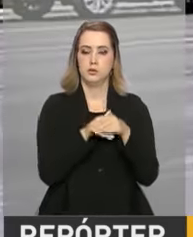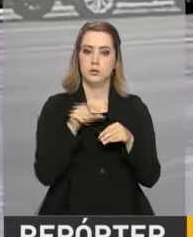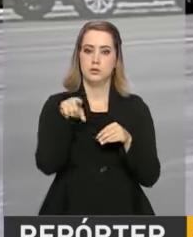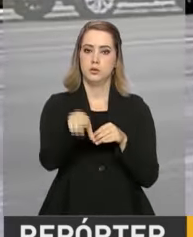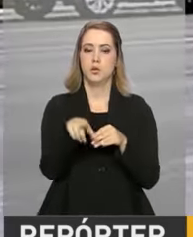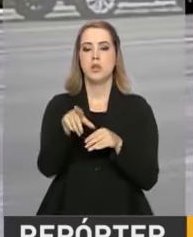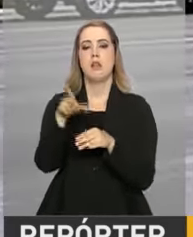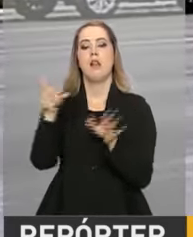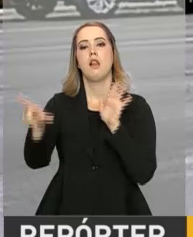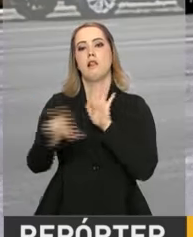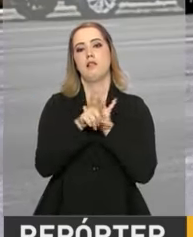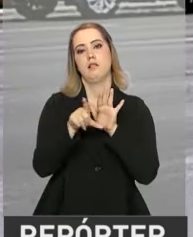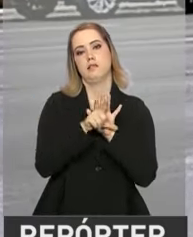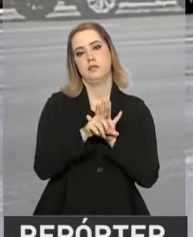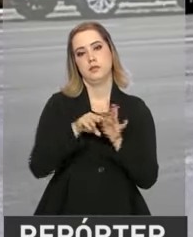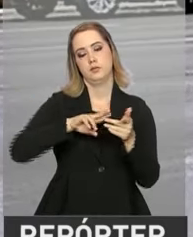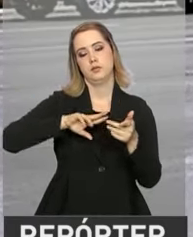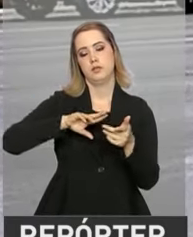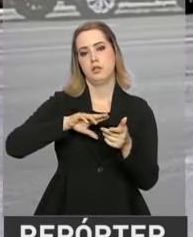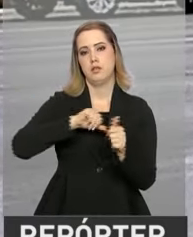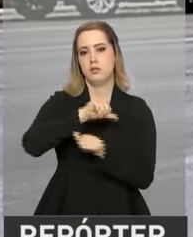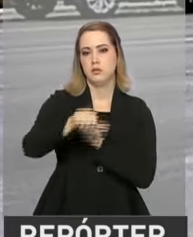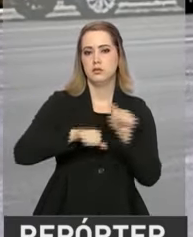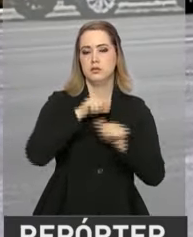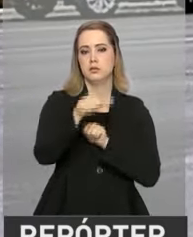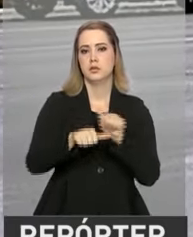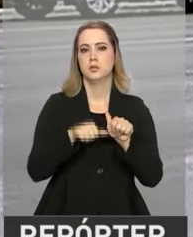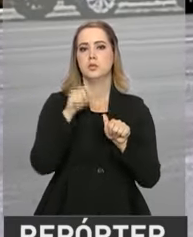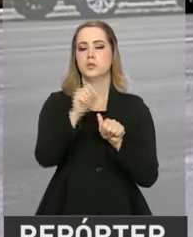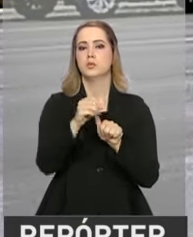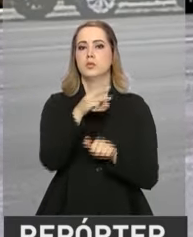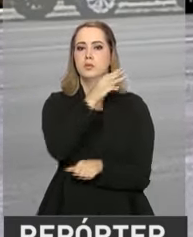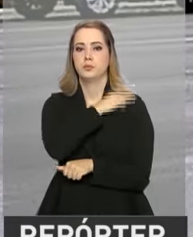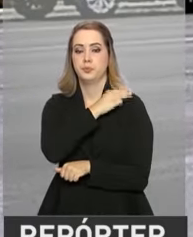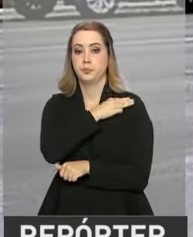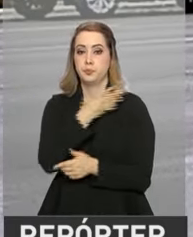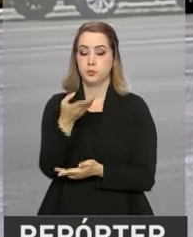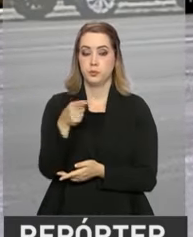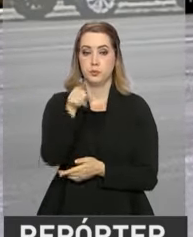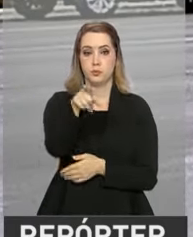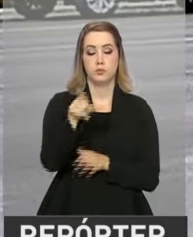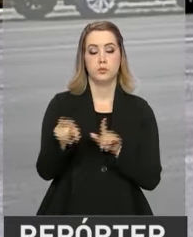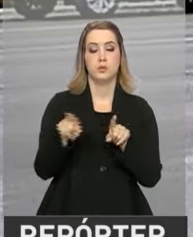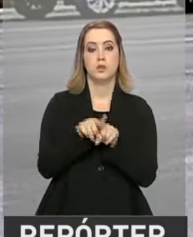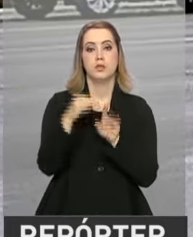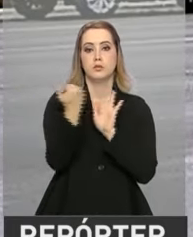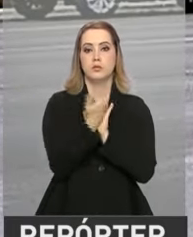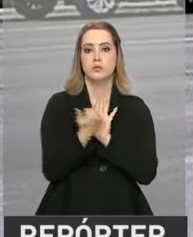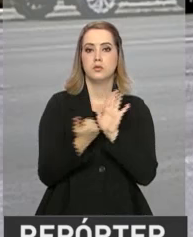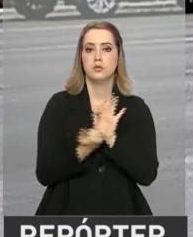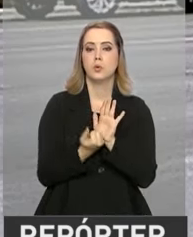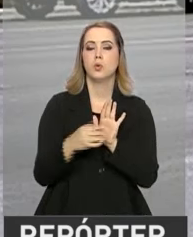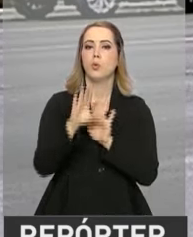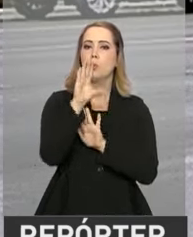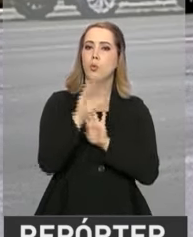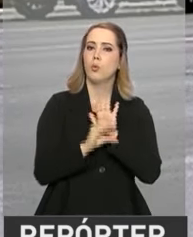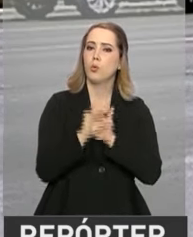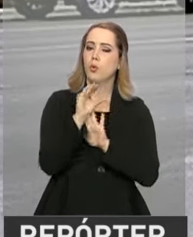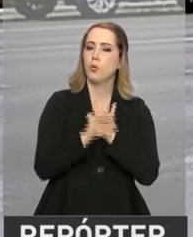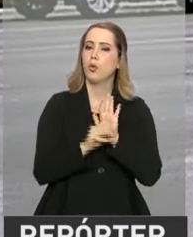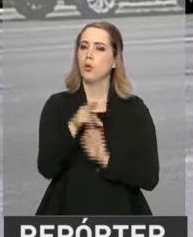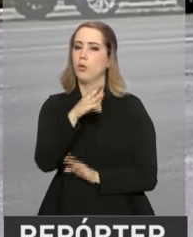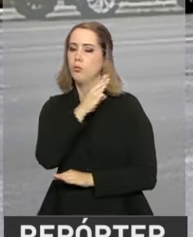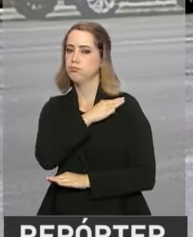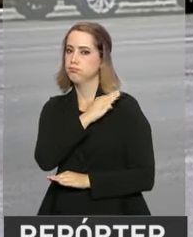lei que propõe mudanças nas séries finais do ensino regular. A proposta estabelece, por exemplo, que os currículos do ensino